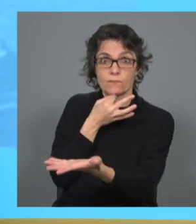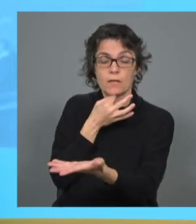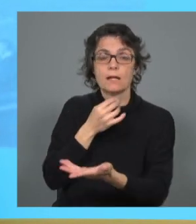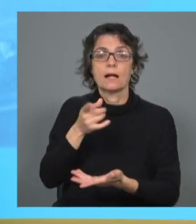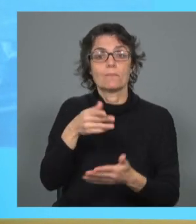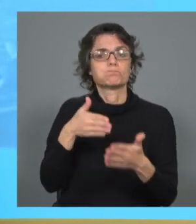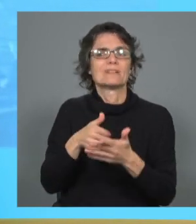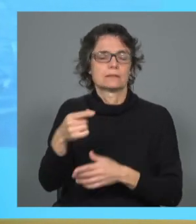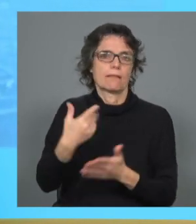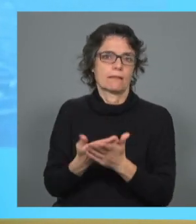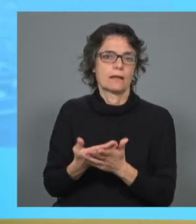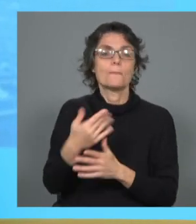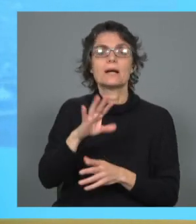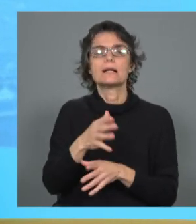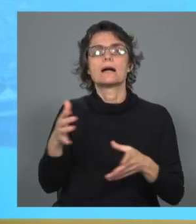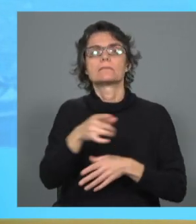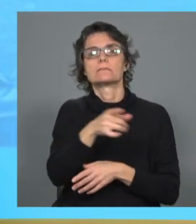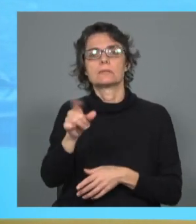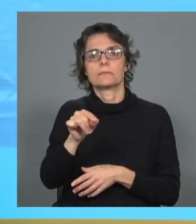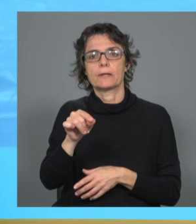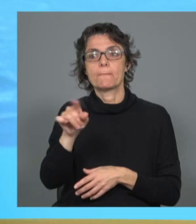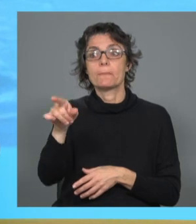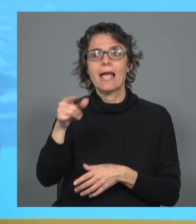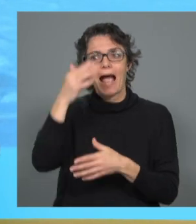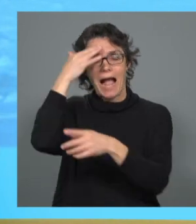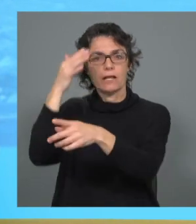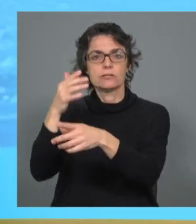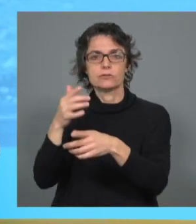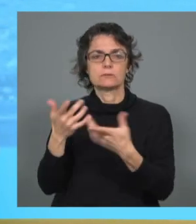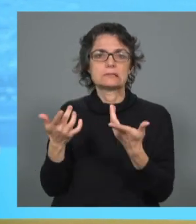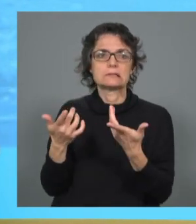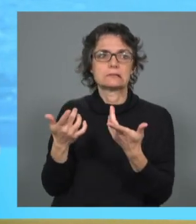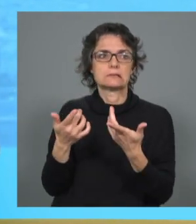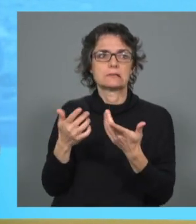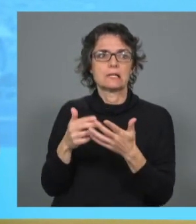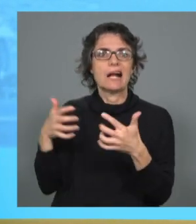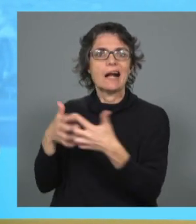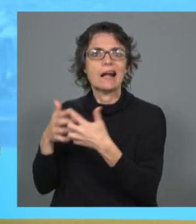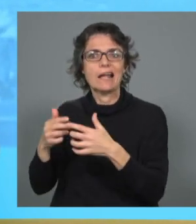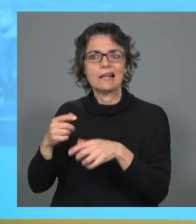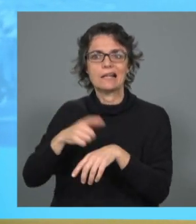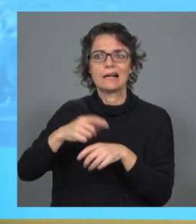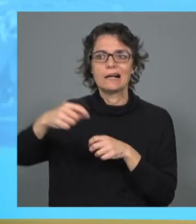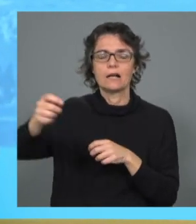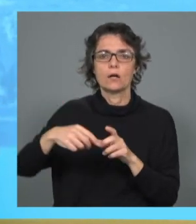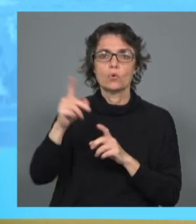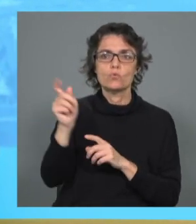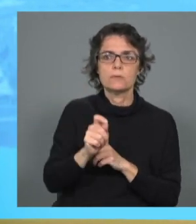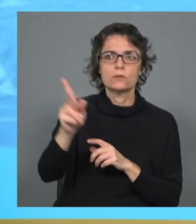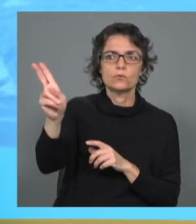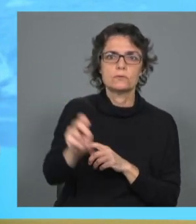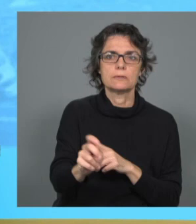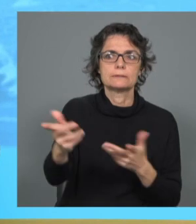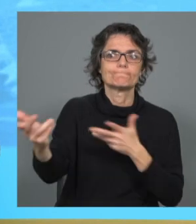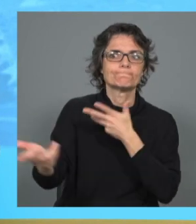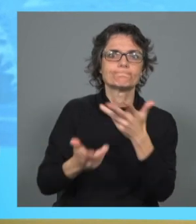muitas destas pessoas vêm com a expectativa de que a guerra vai demorar 2 meses, um bocadinho irreal, mas têm esta expectativa,